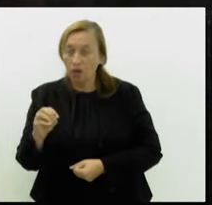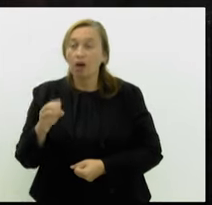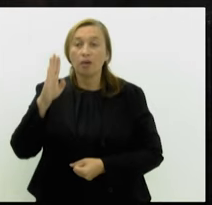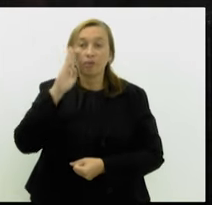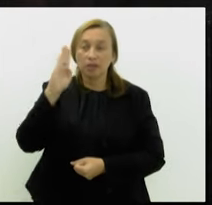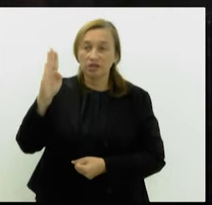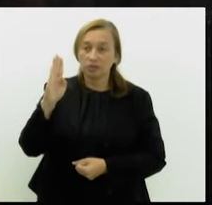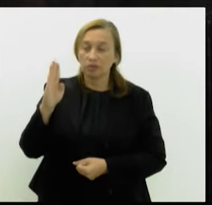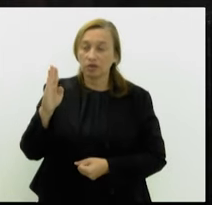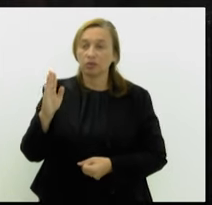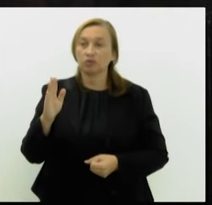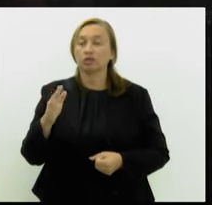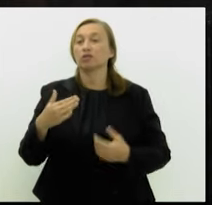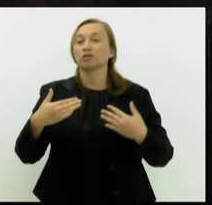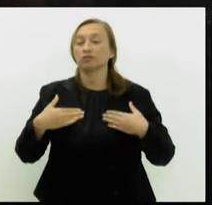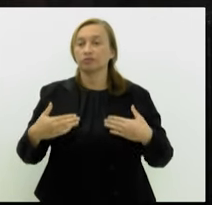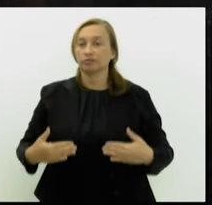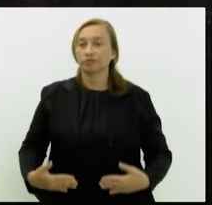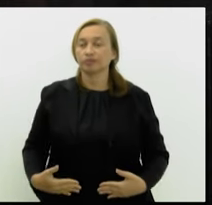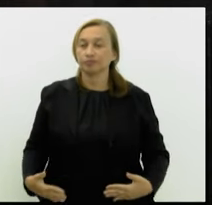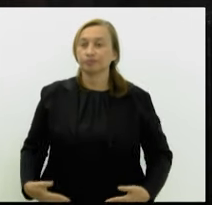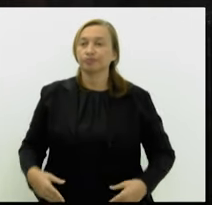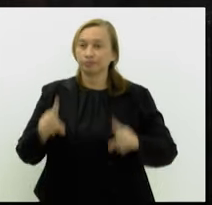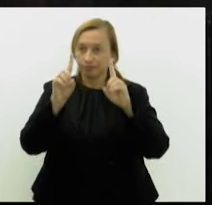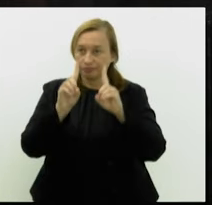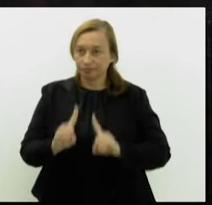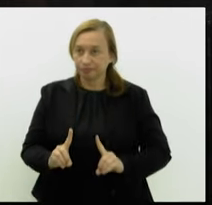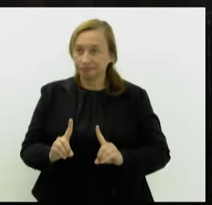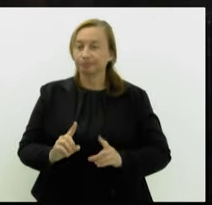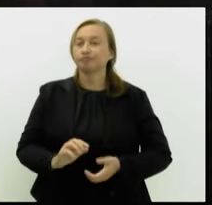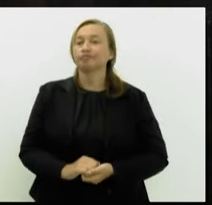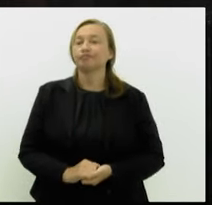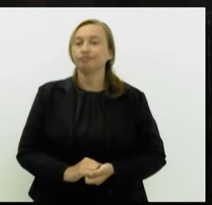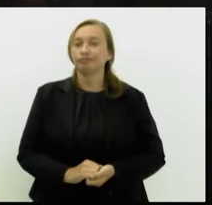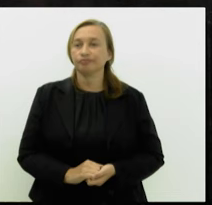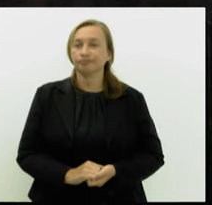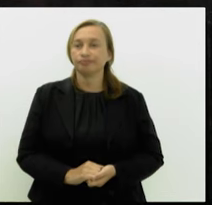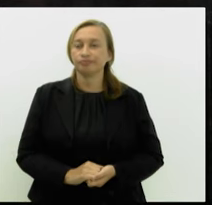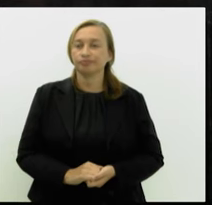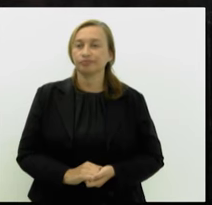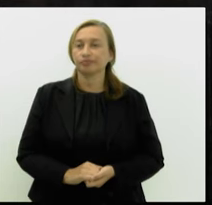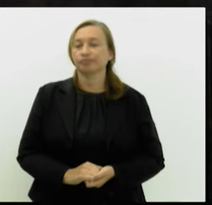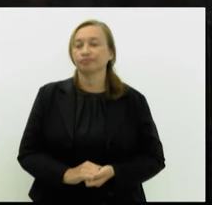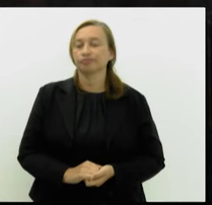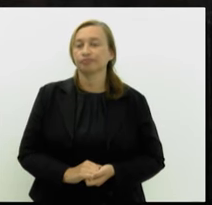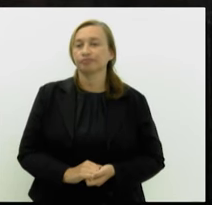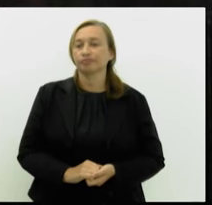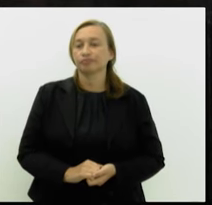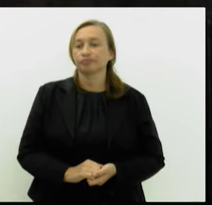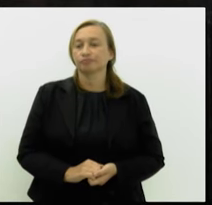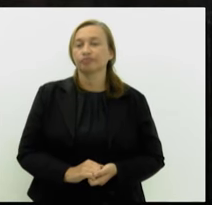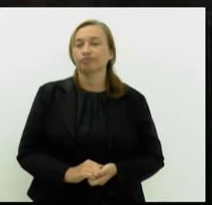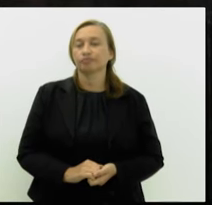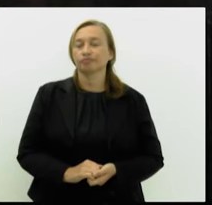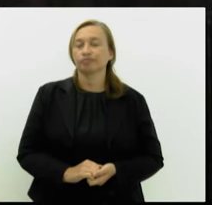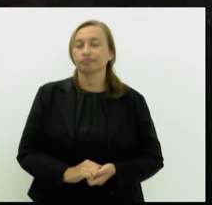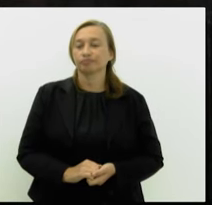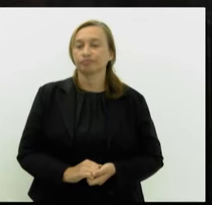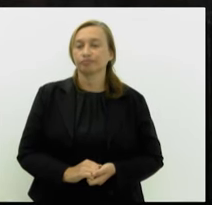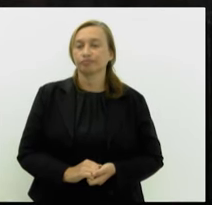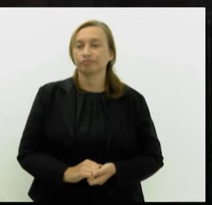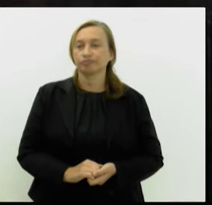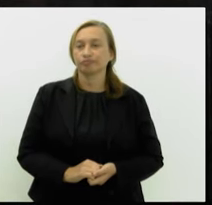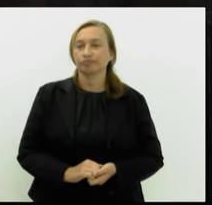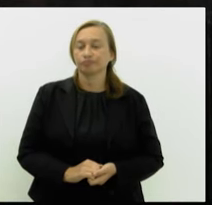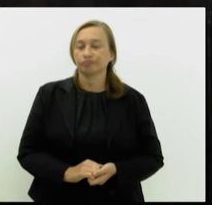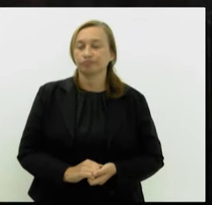deficiente que tenha problemas motores, quer seja nos pés, quer seja nas mãos, né, em